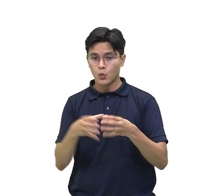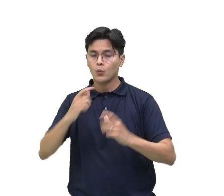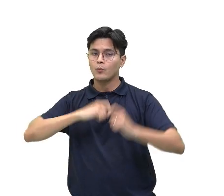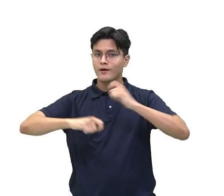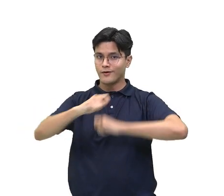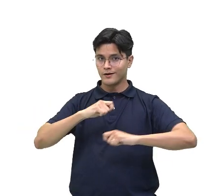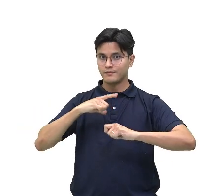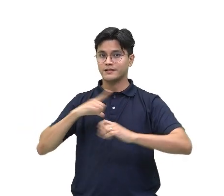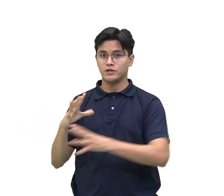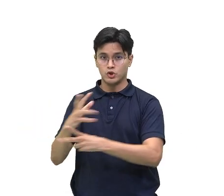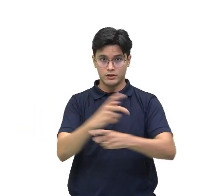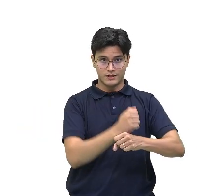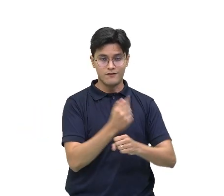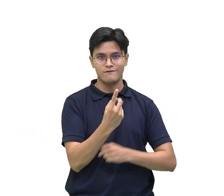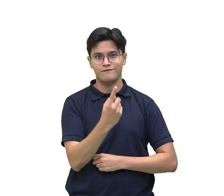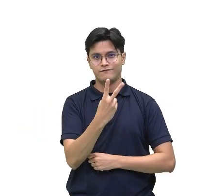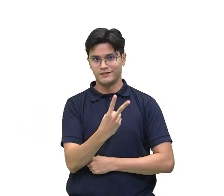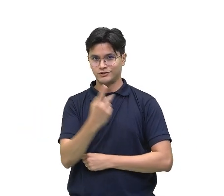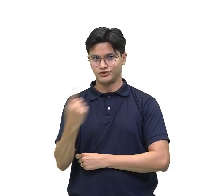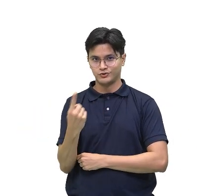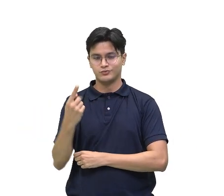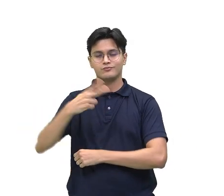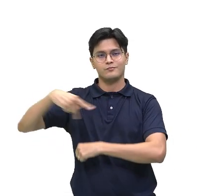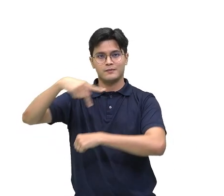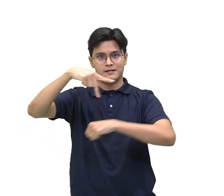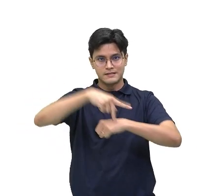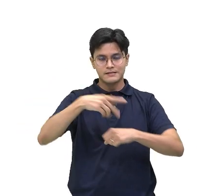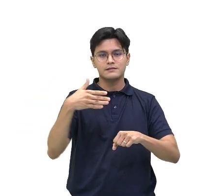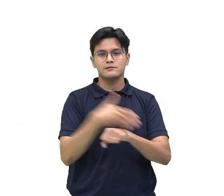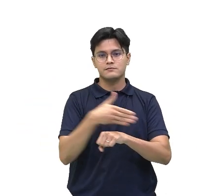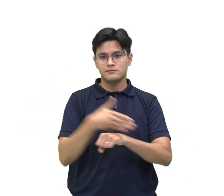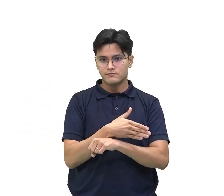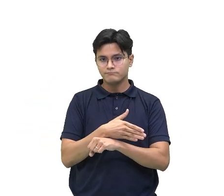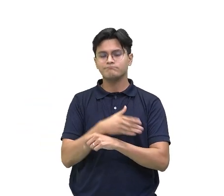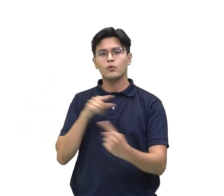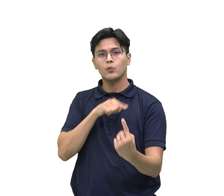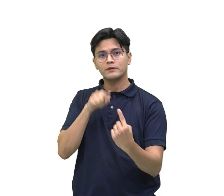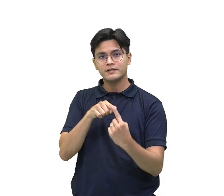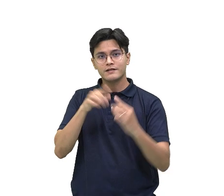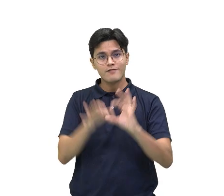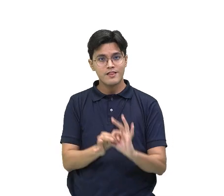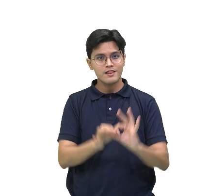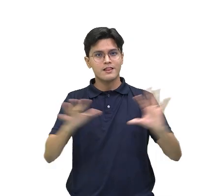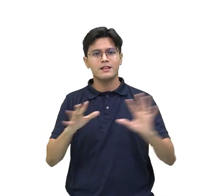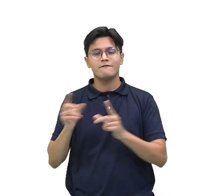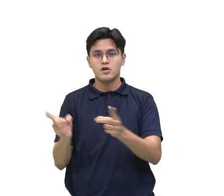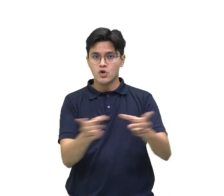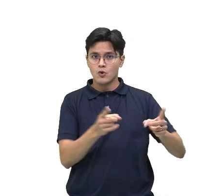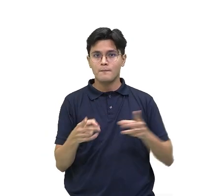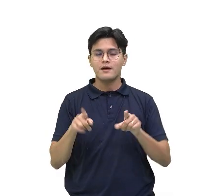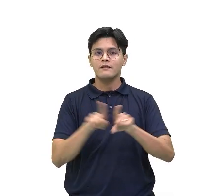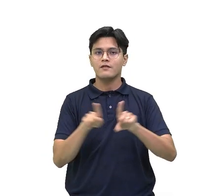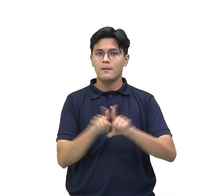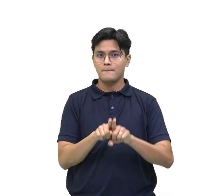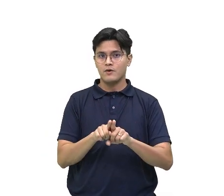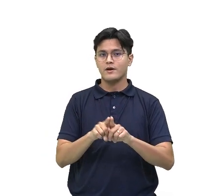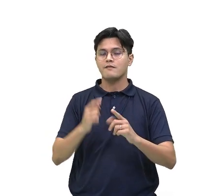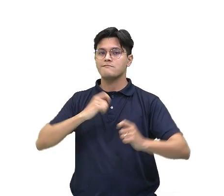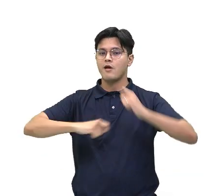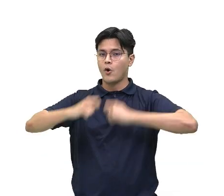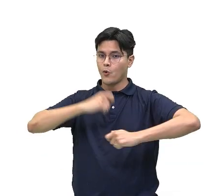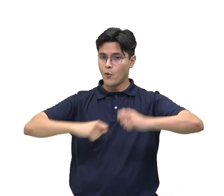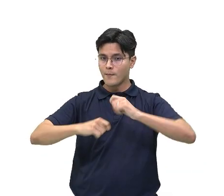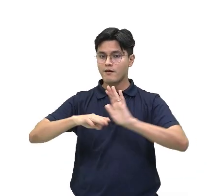países membros que visam promover o livre comércio, né, e a cooperação econômica em toda